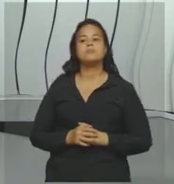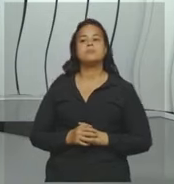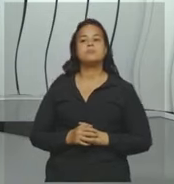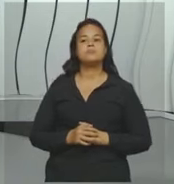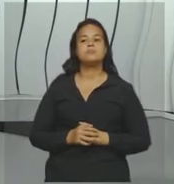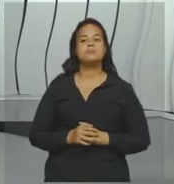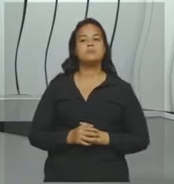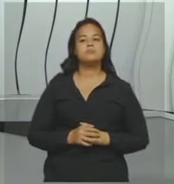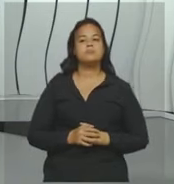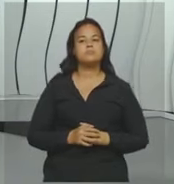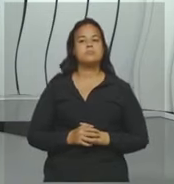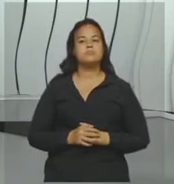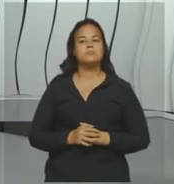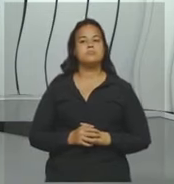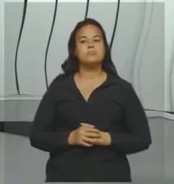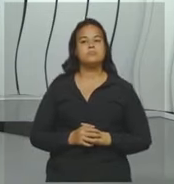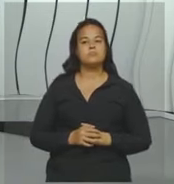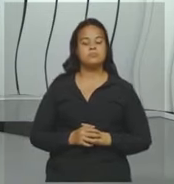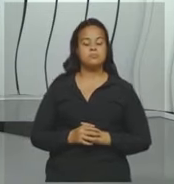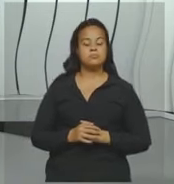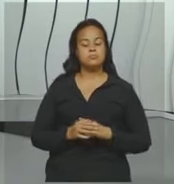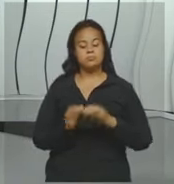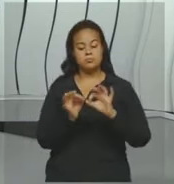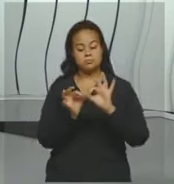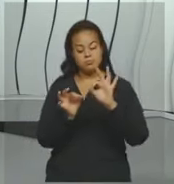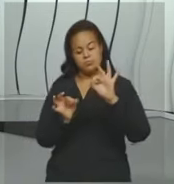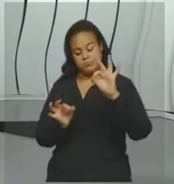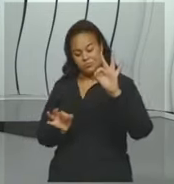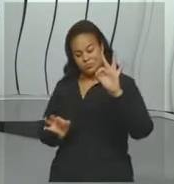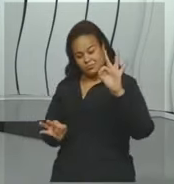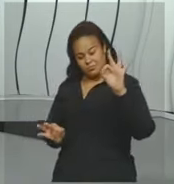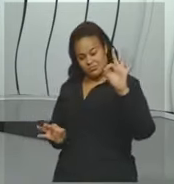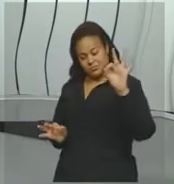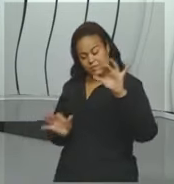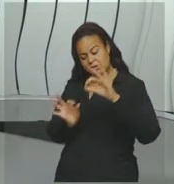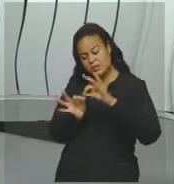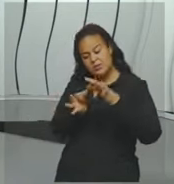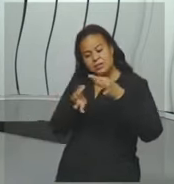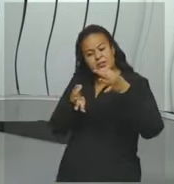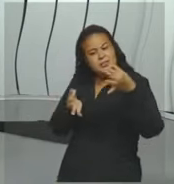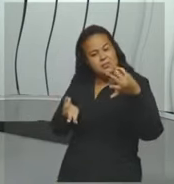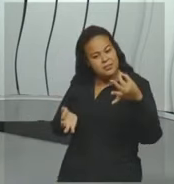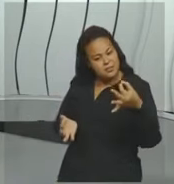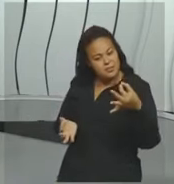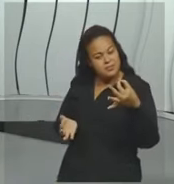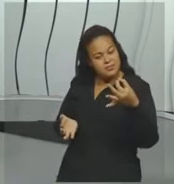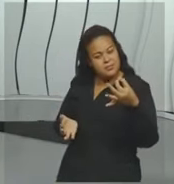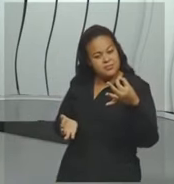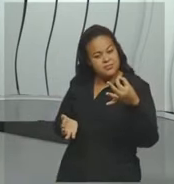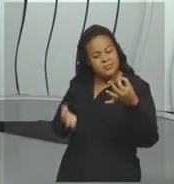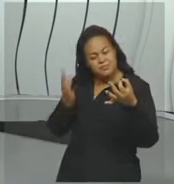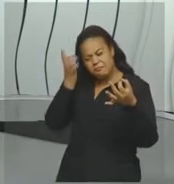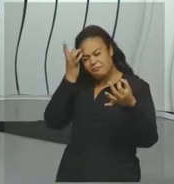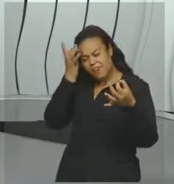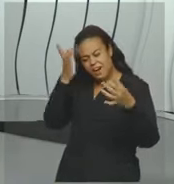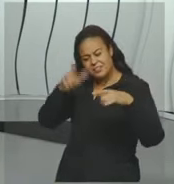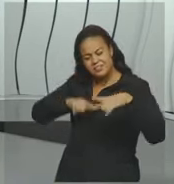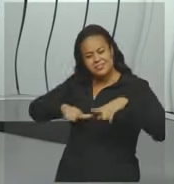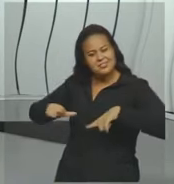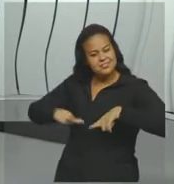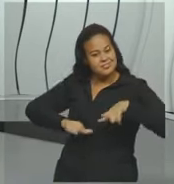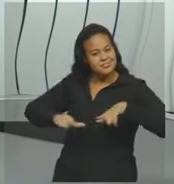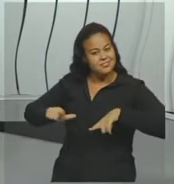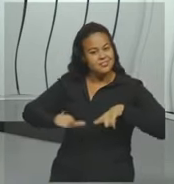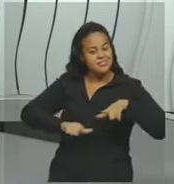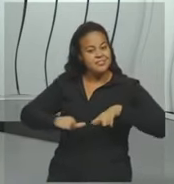Essa única peça aqui é um plano inclinado mais simples possível, que forma uma espécie de rampa que vai facilitar o nosso trabalho, ou